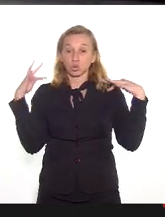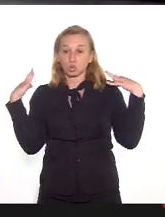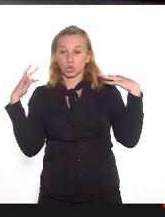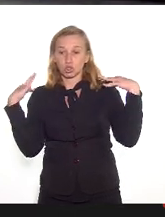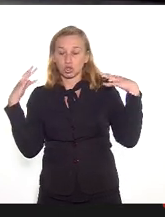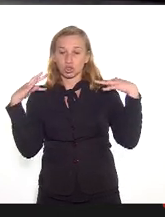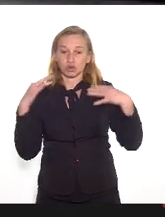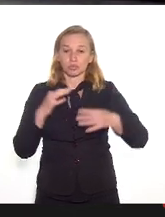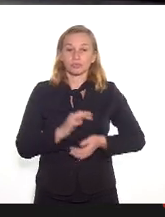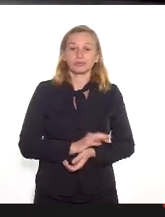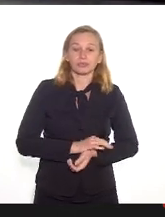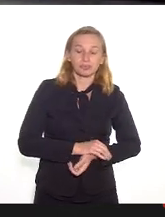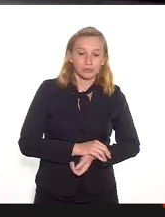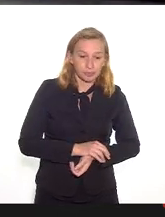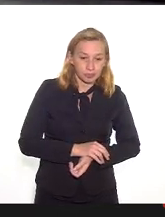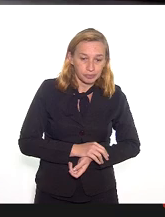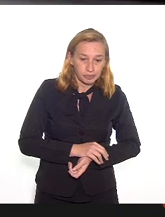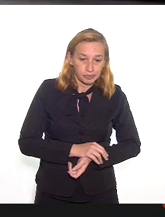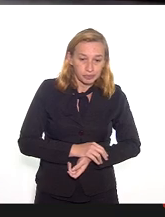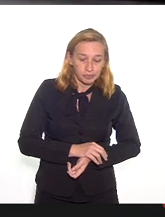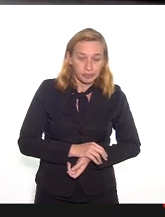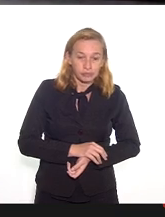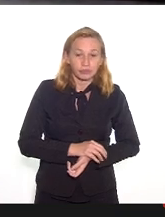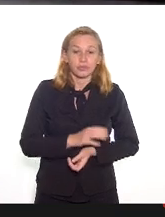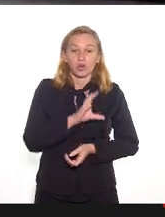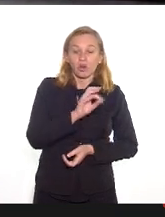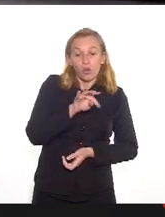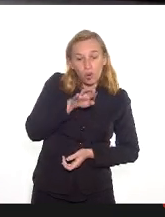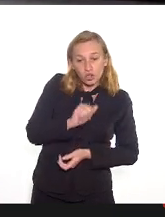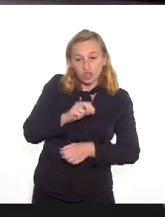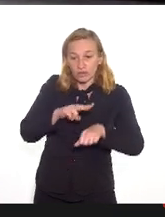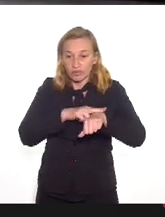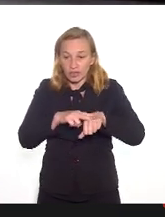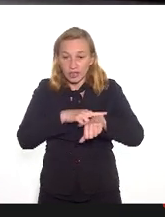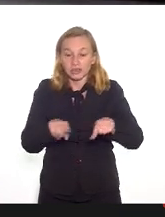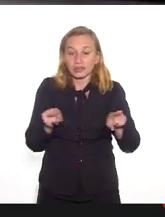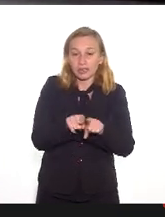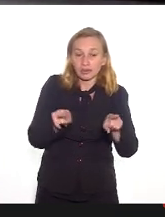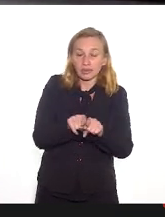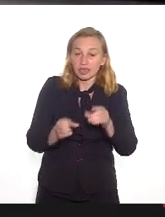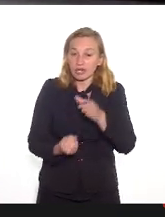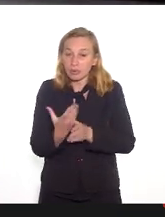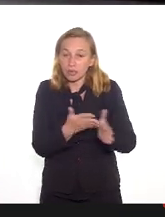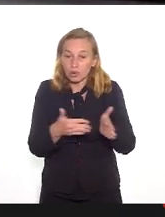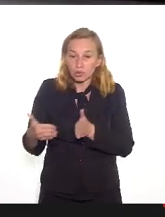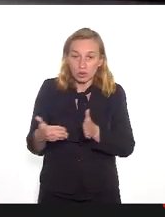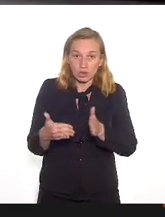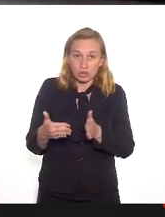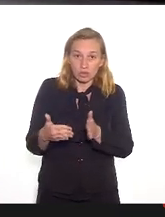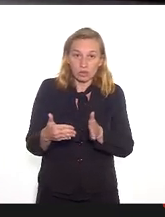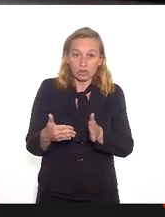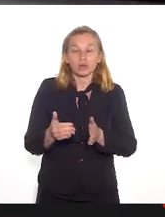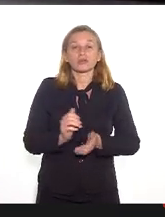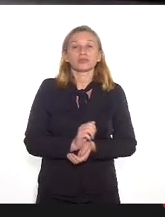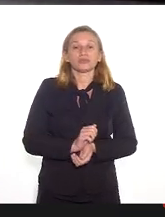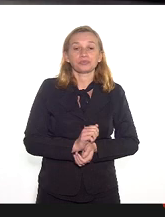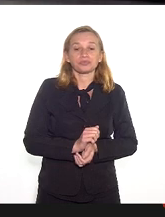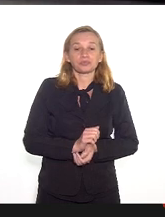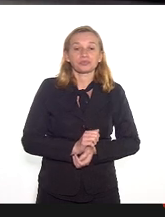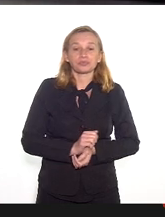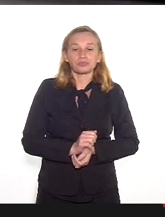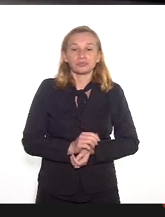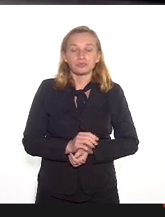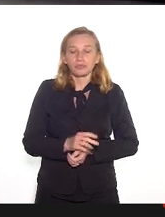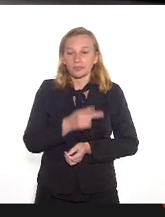nós temos muitas demandas vindo, tanto da Costa Verde, principalmente do setor produtivo, do setor que está na ponta, que é o pessoal